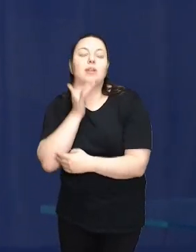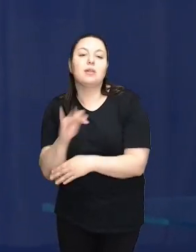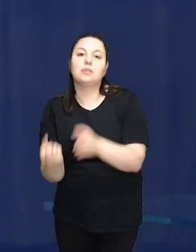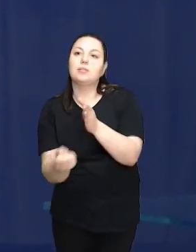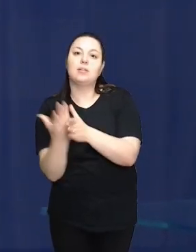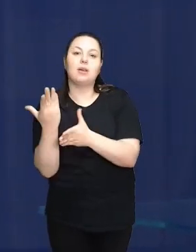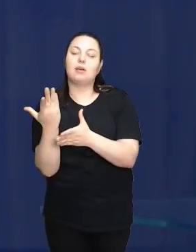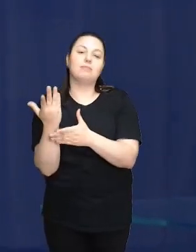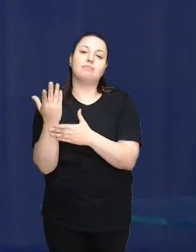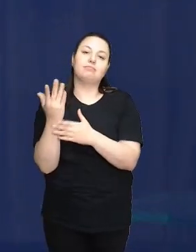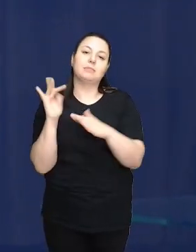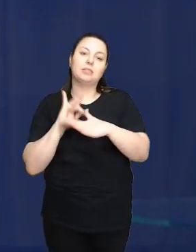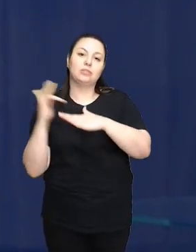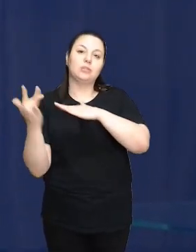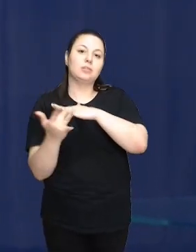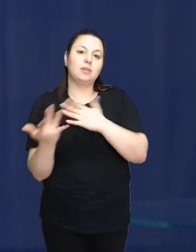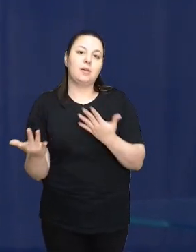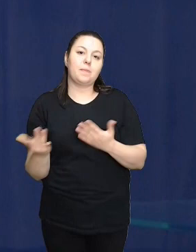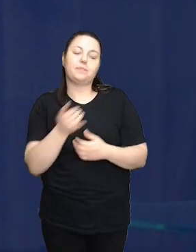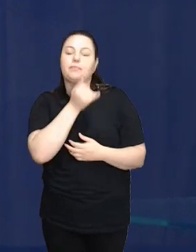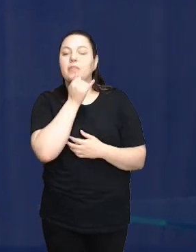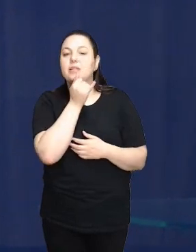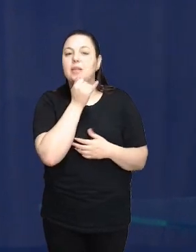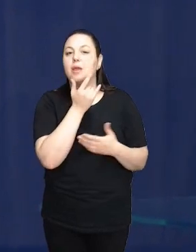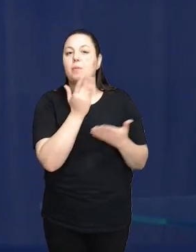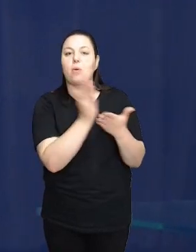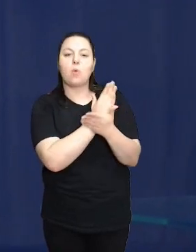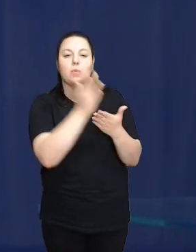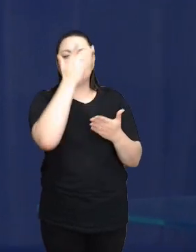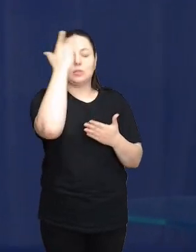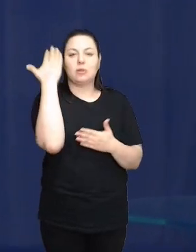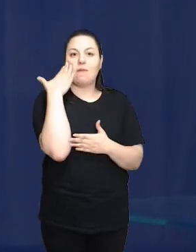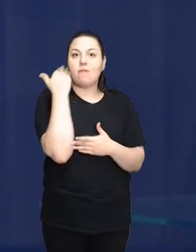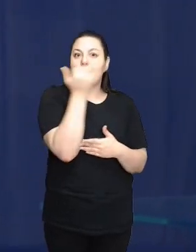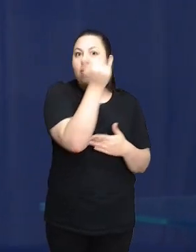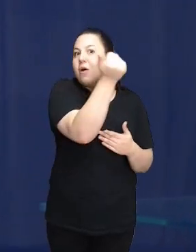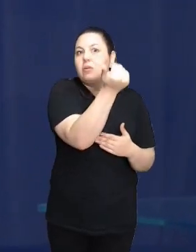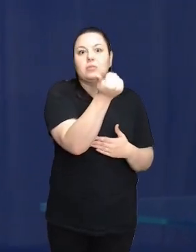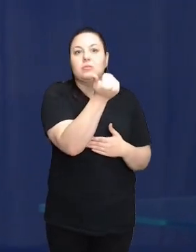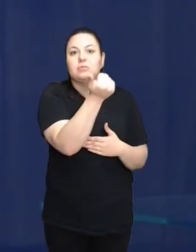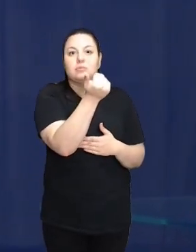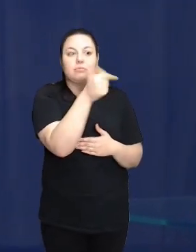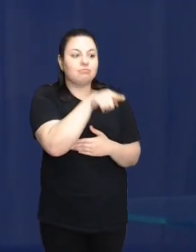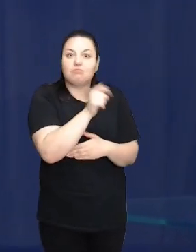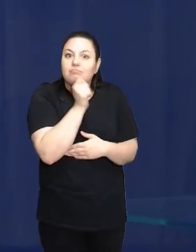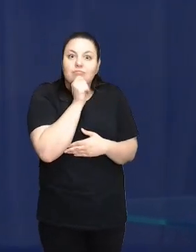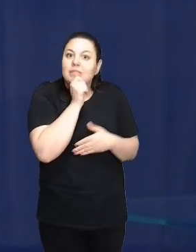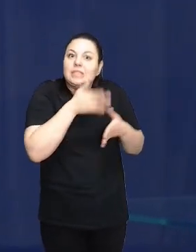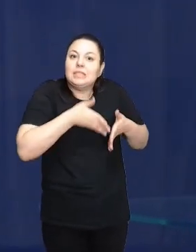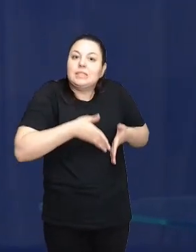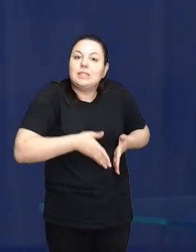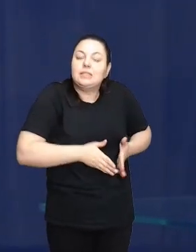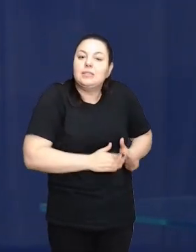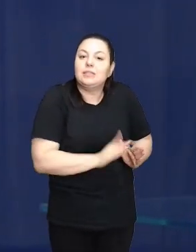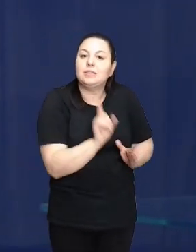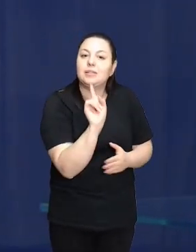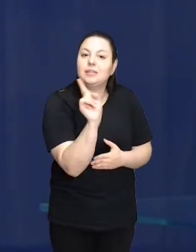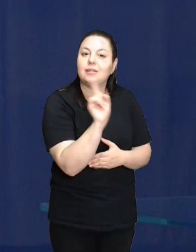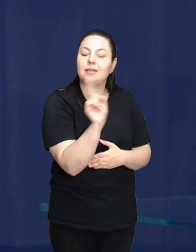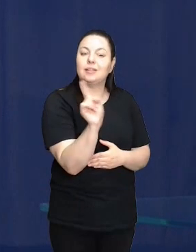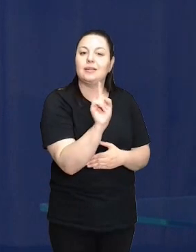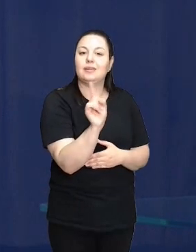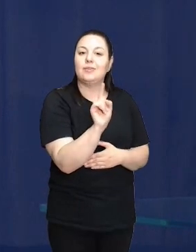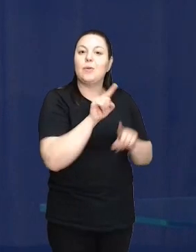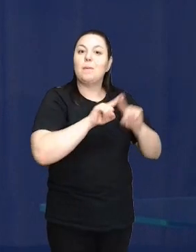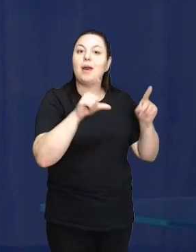que filho de celebridade, né? Alguns, eles tipo, nem nasceram e eles já têm um perfil. Pelas regras da plataforma, uma criança só pode ter